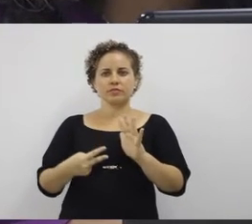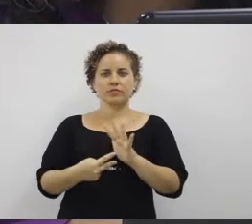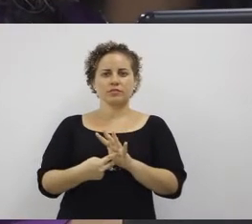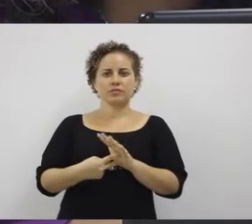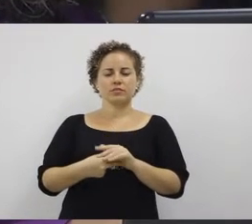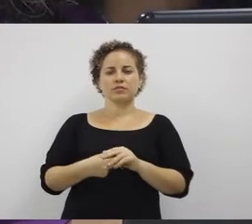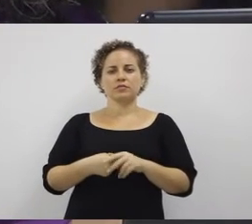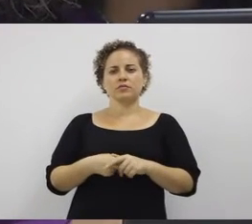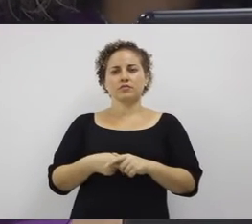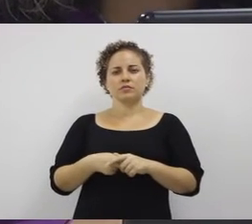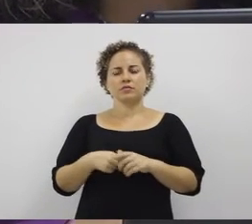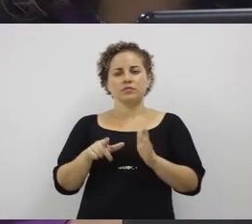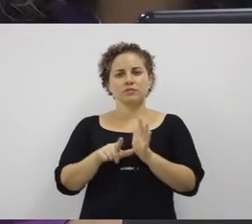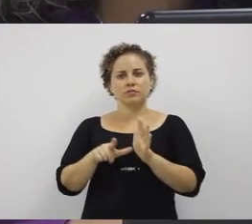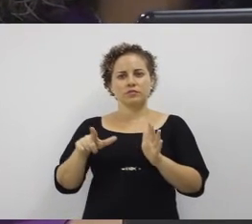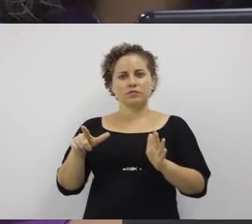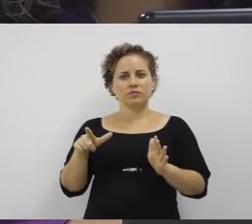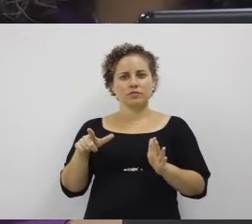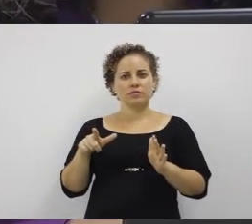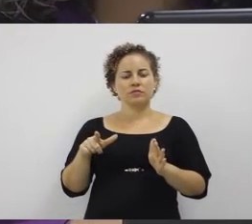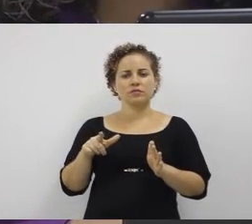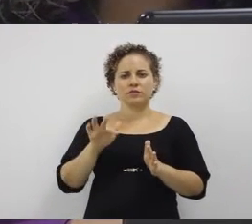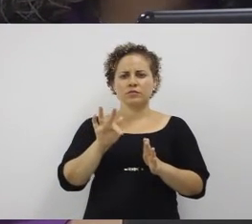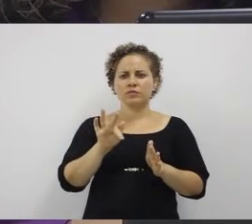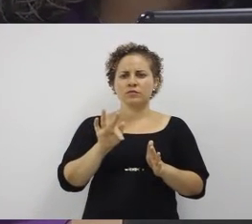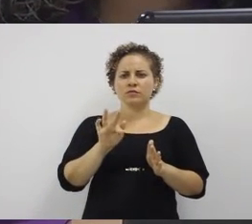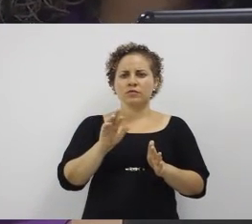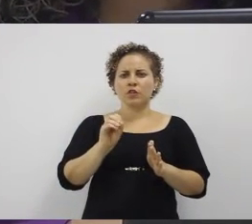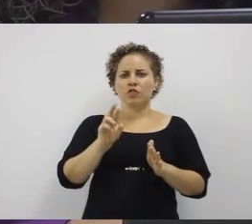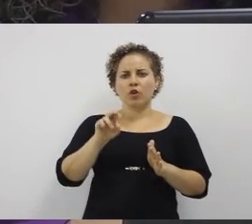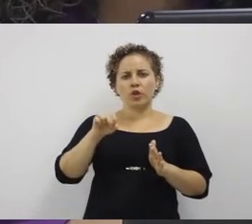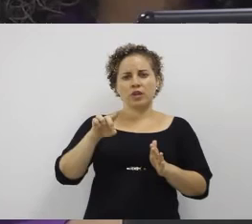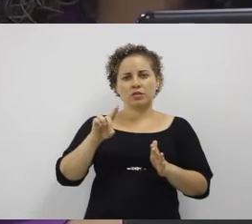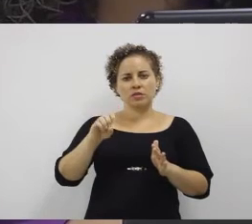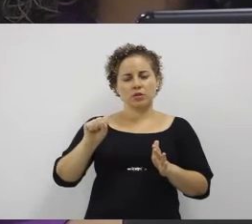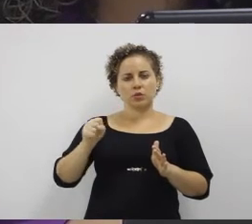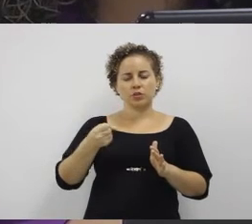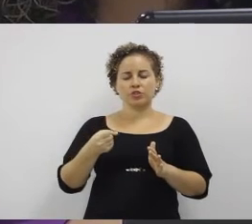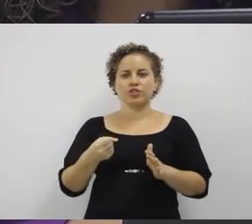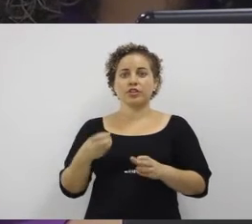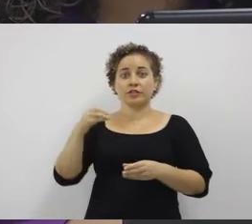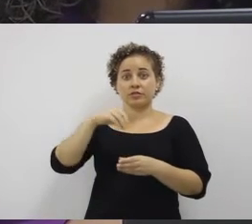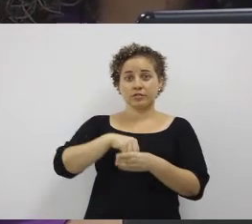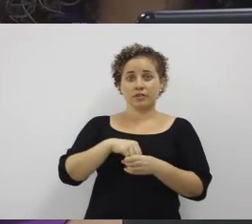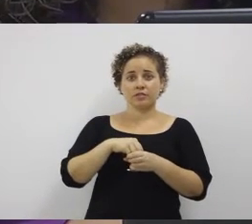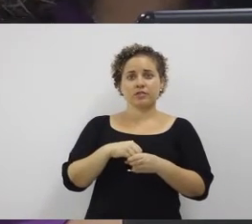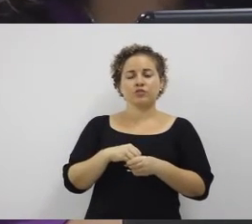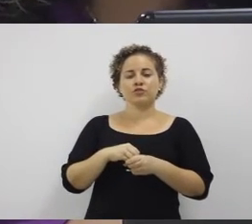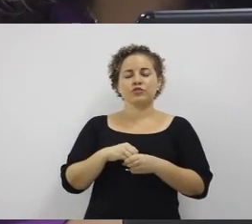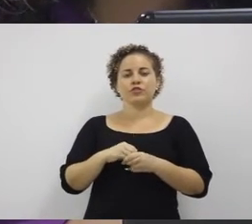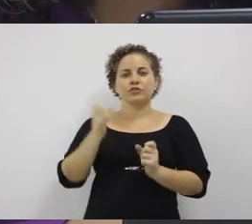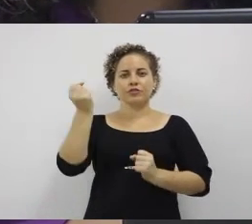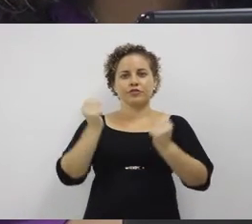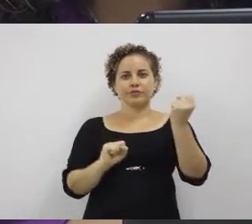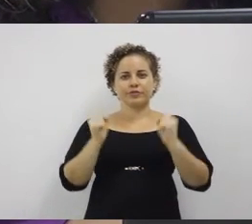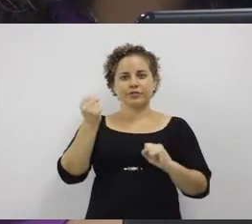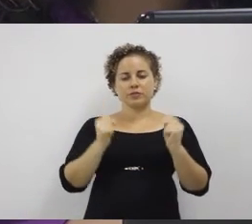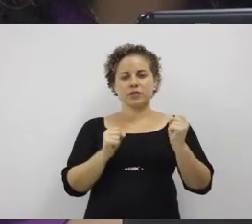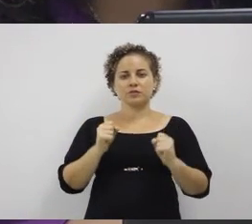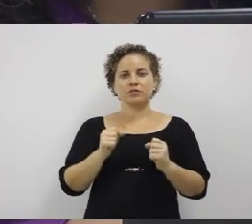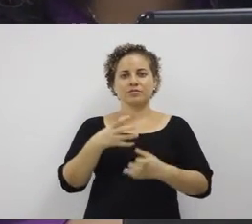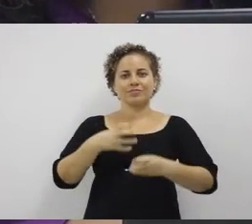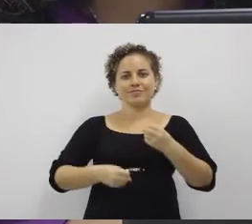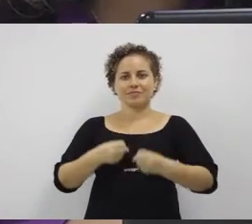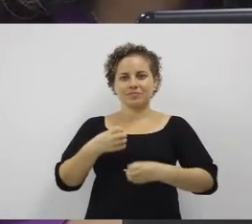algumas ações que antes eram feitas pelos fornecedores passaram a ser funções internas da fabricação da fábrica de